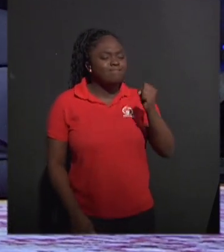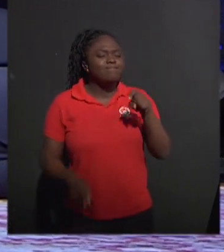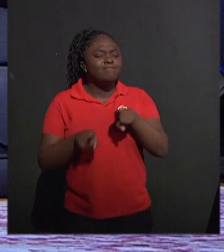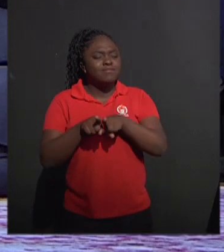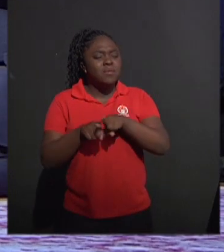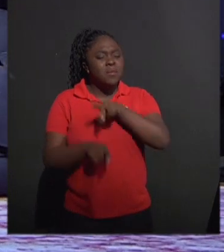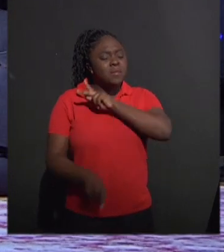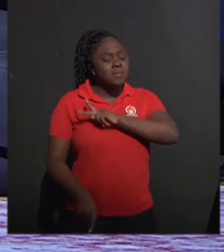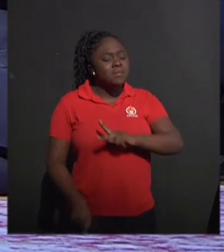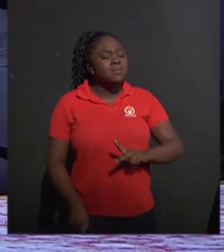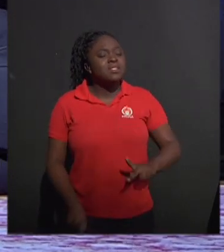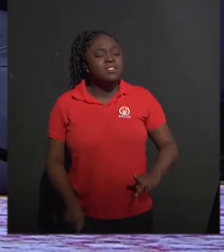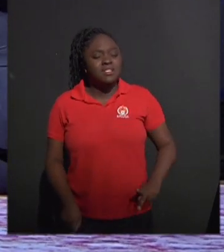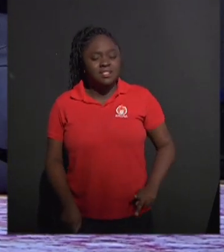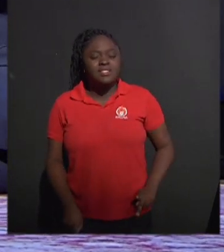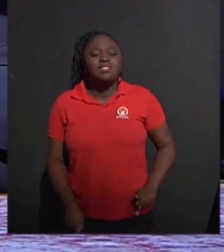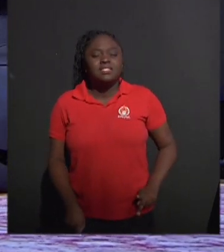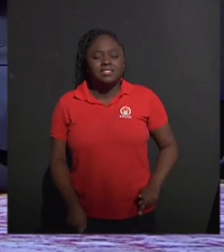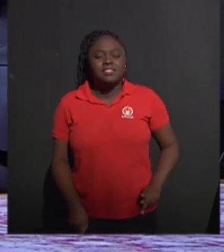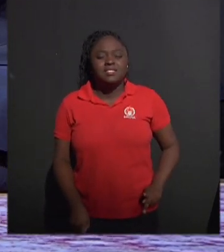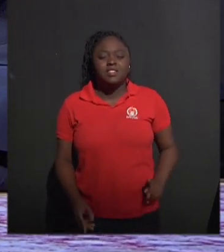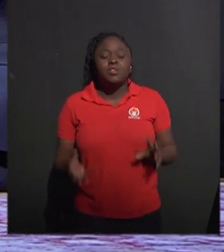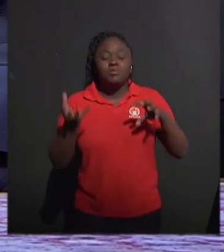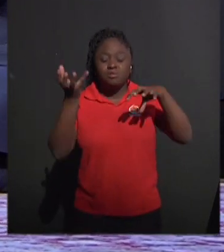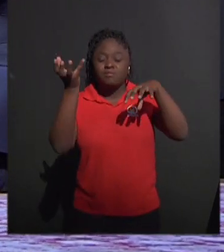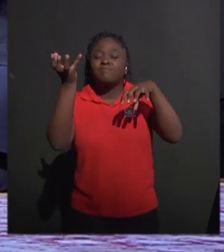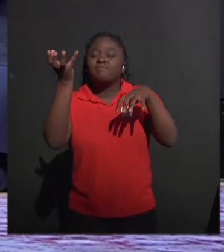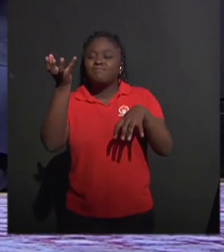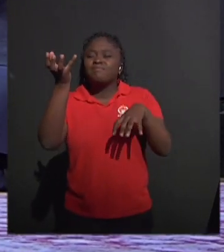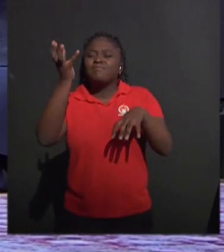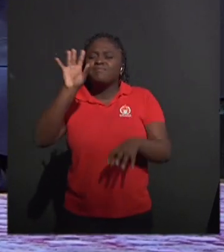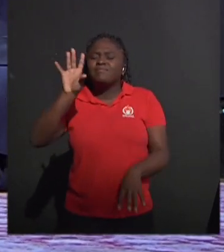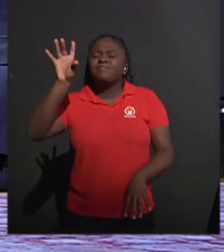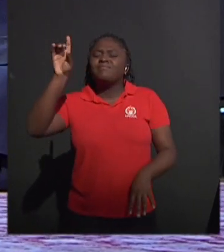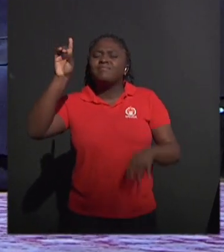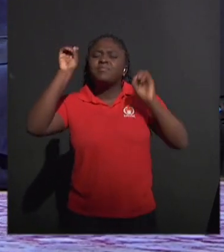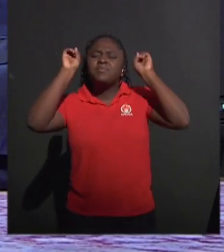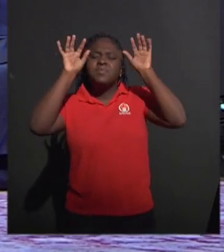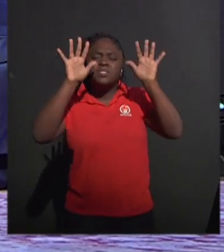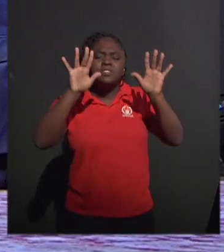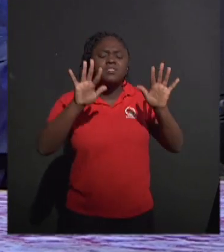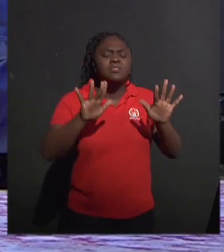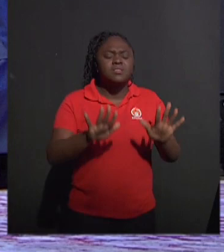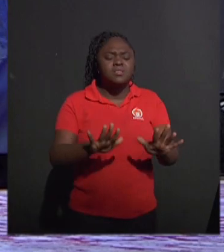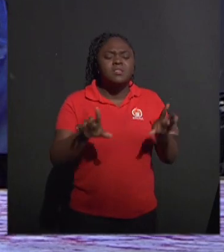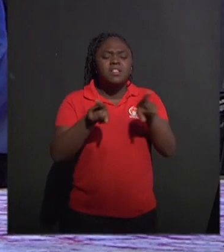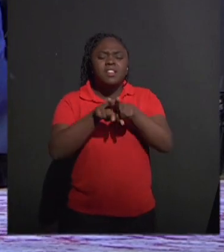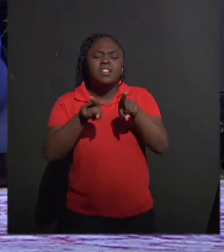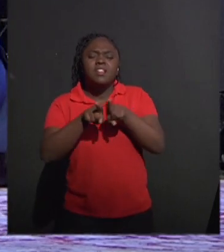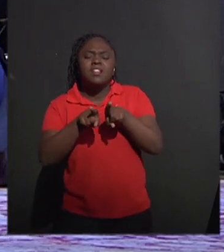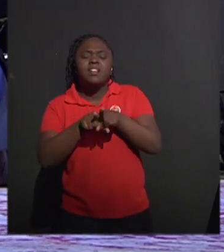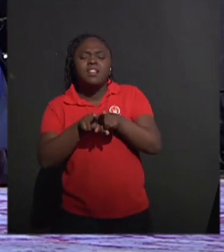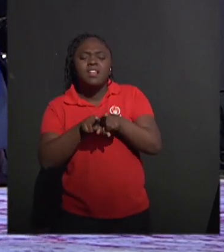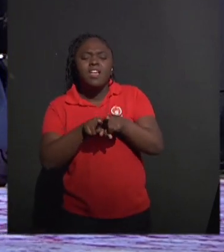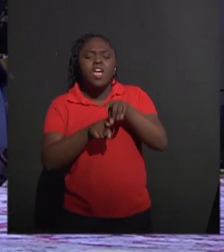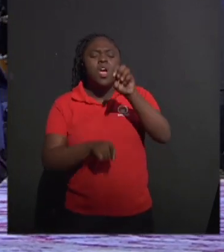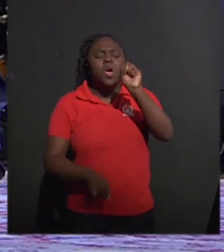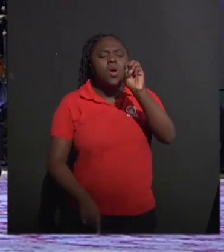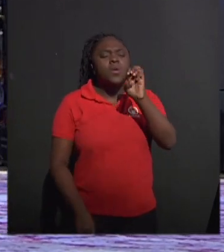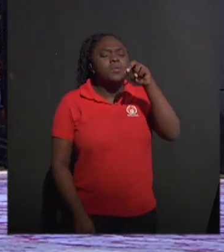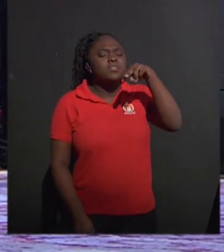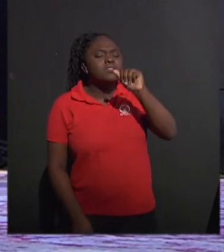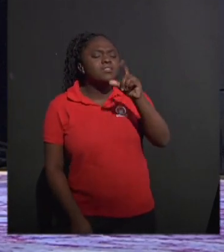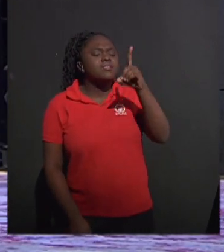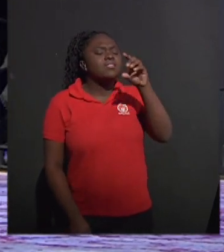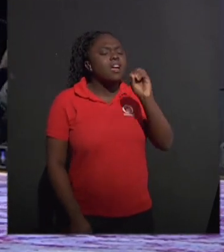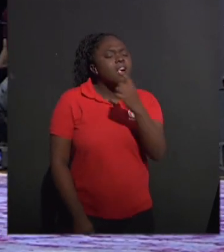Congresso, Senhor. Ó Deus, ilumina-os, ó Pai. Tome o Senado em Tuas mãos. Cada um, ó Pai,